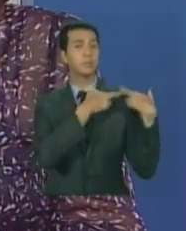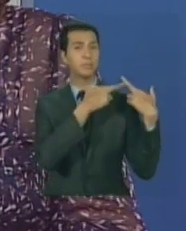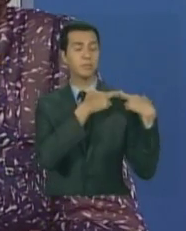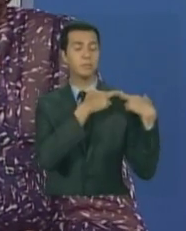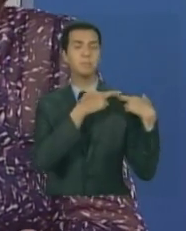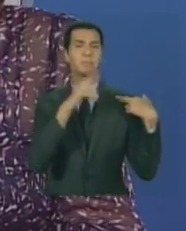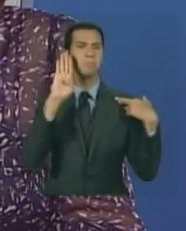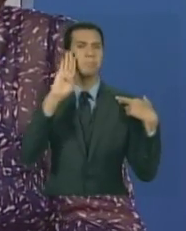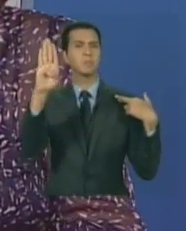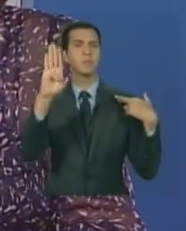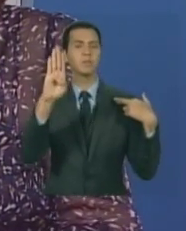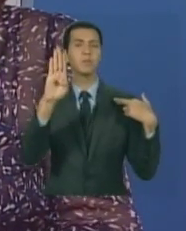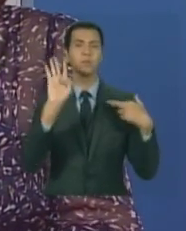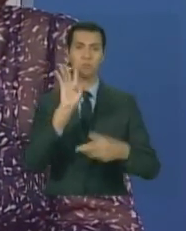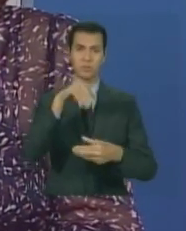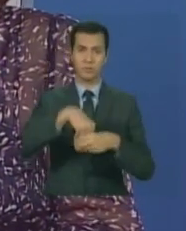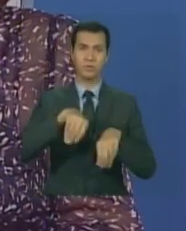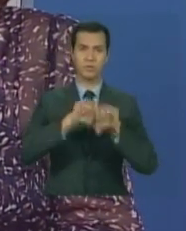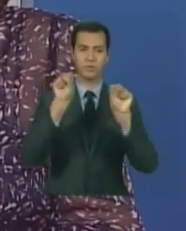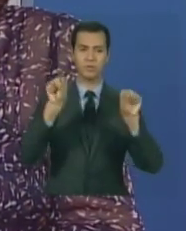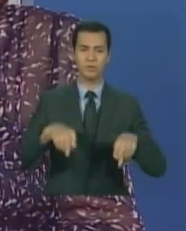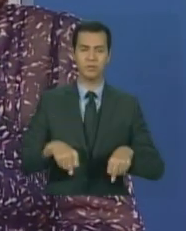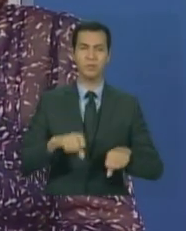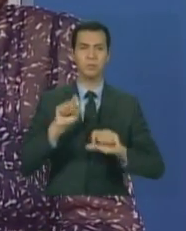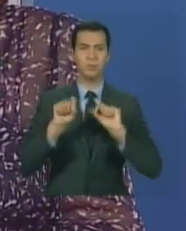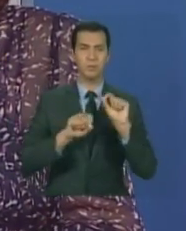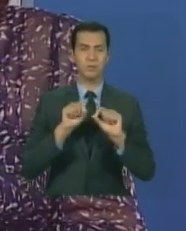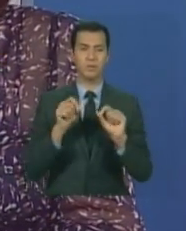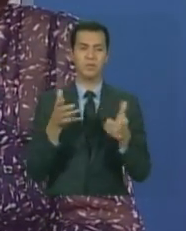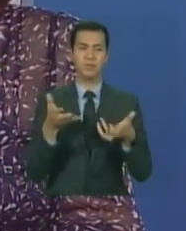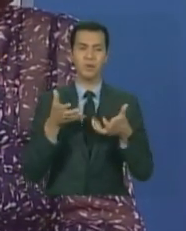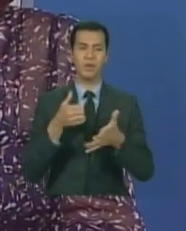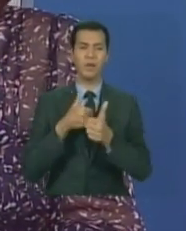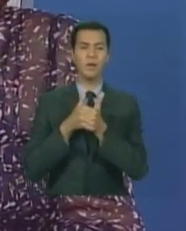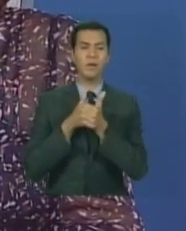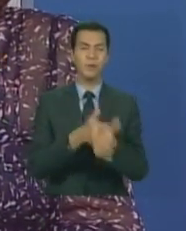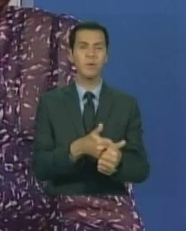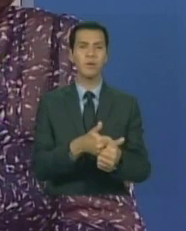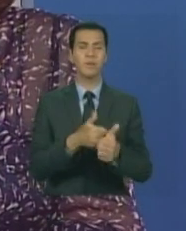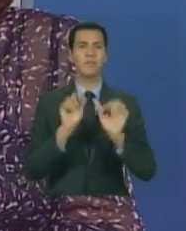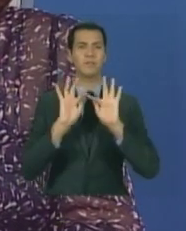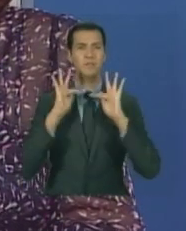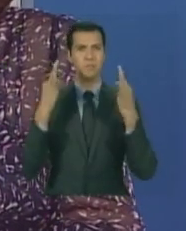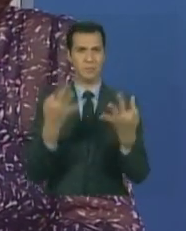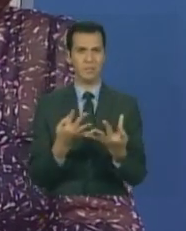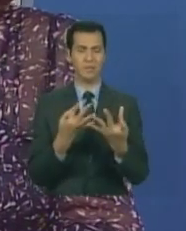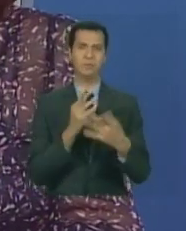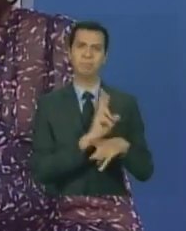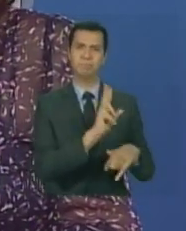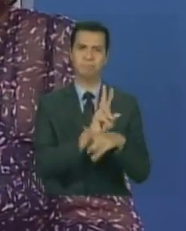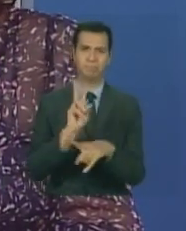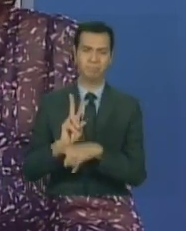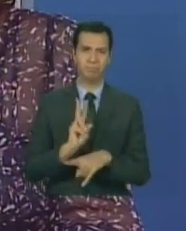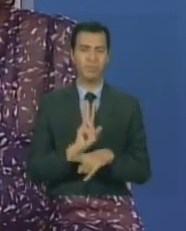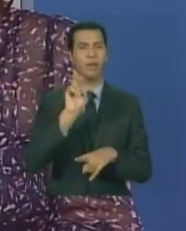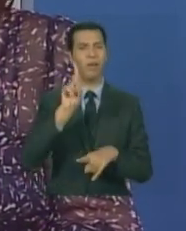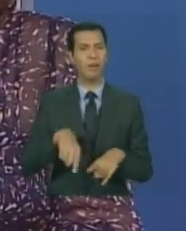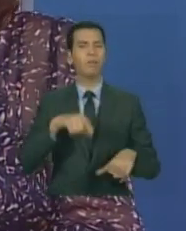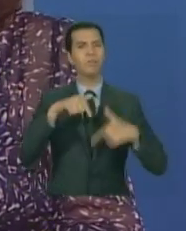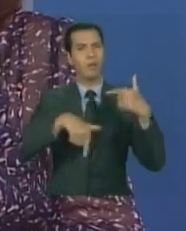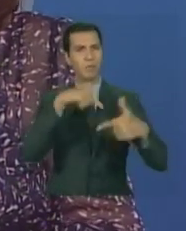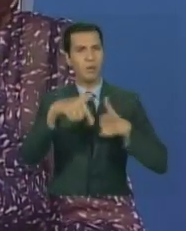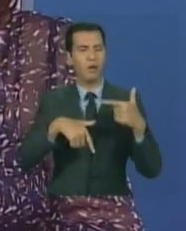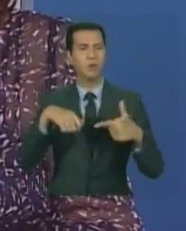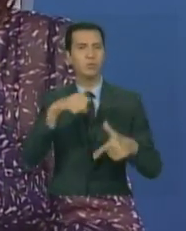aí do sistema de fazer o acompanhamento das famílias, o que a gente chama de trabalho social com a família, né,